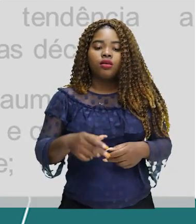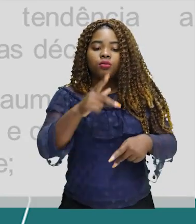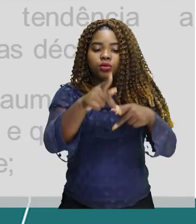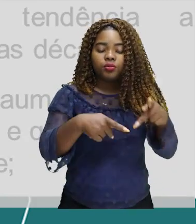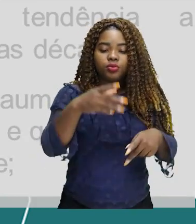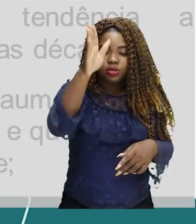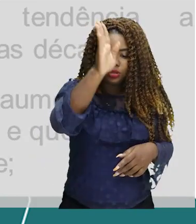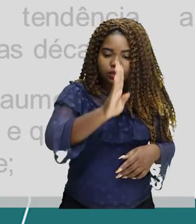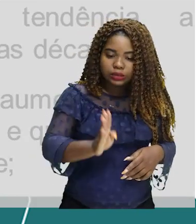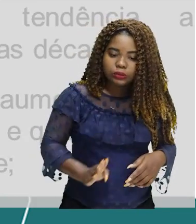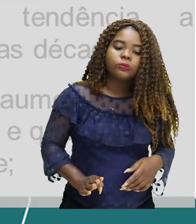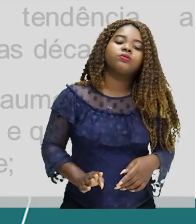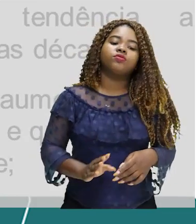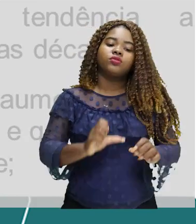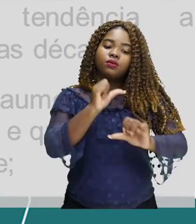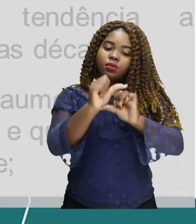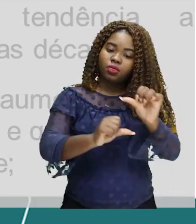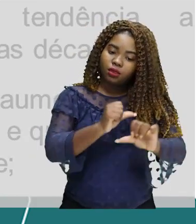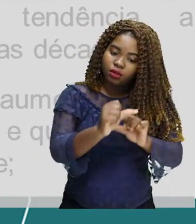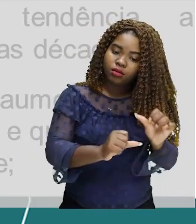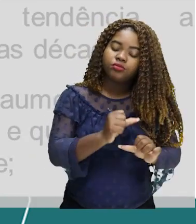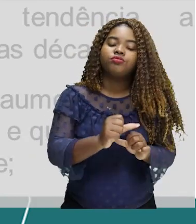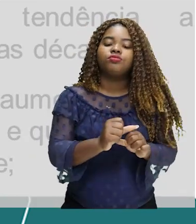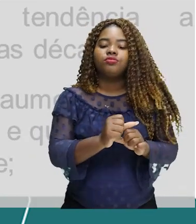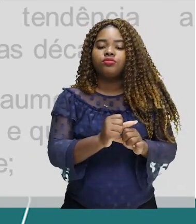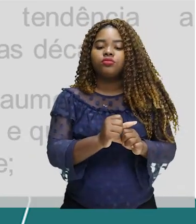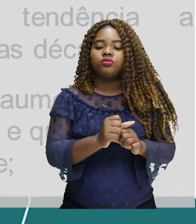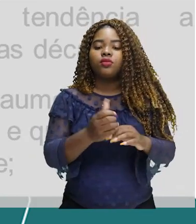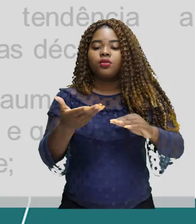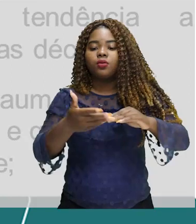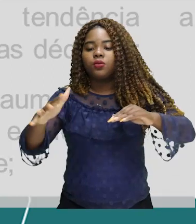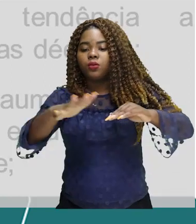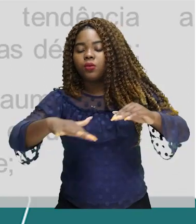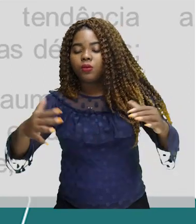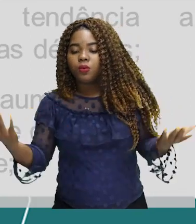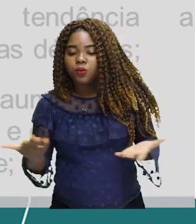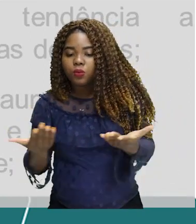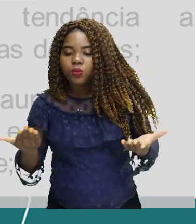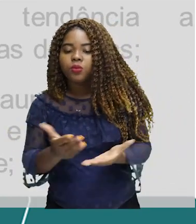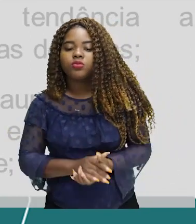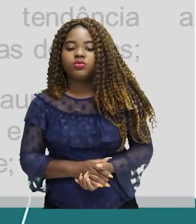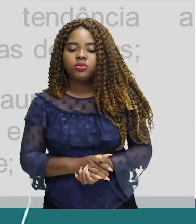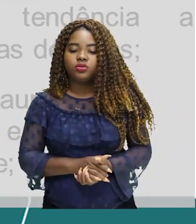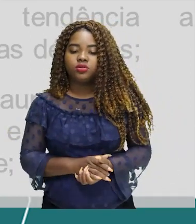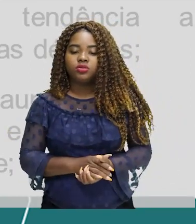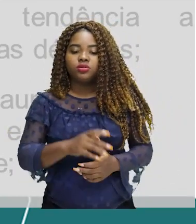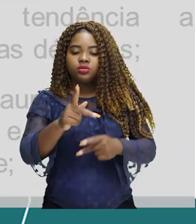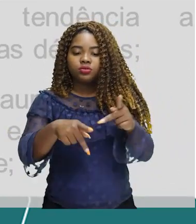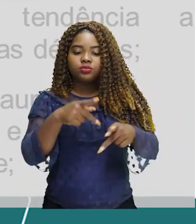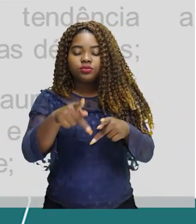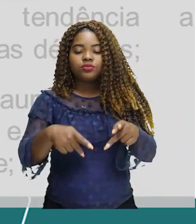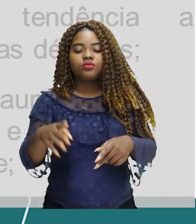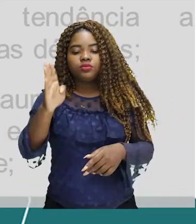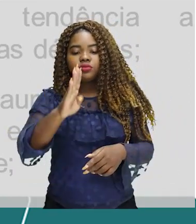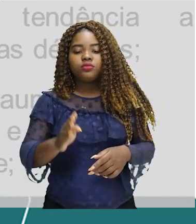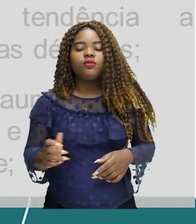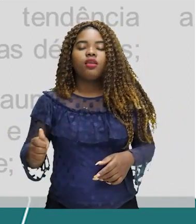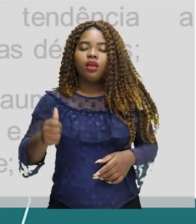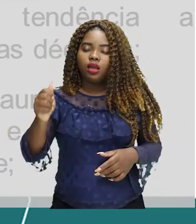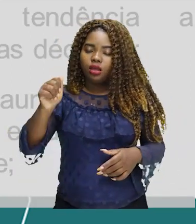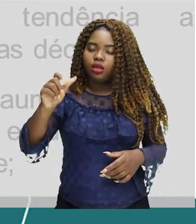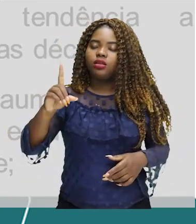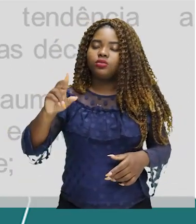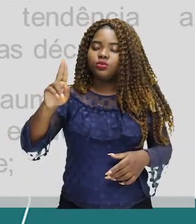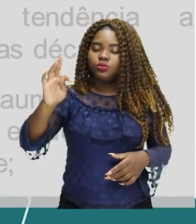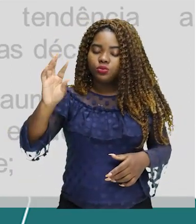por uma transição demográfica, não esqueça. Atualmente, hoje, a população brasileira ela é adulta, ou seja, está na faixa dos